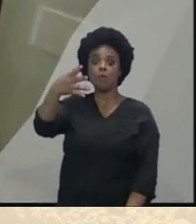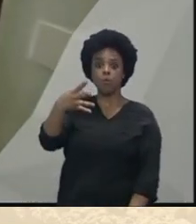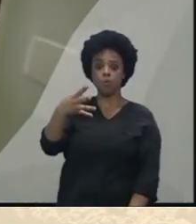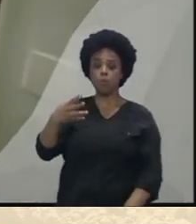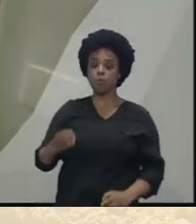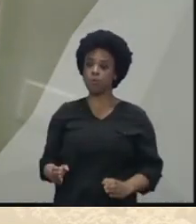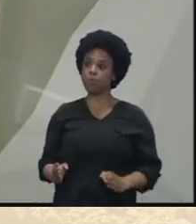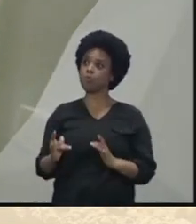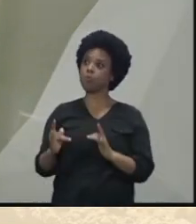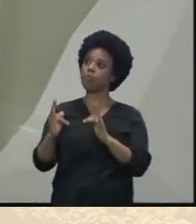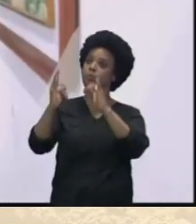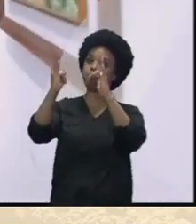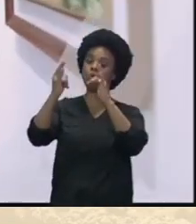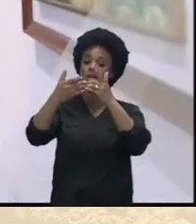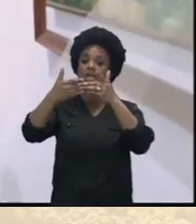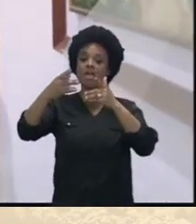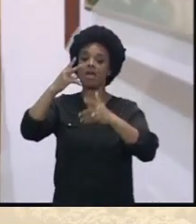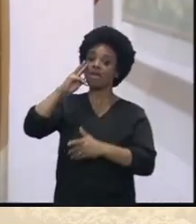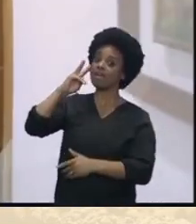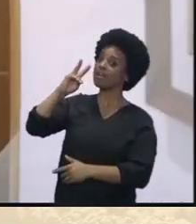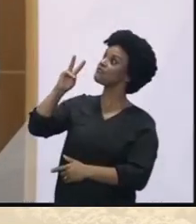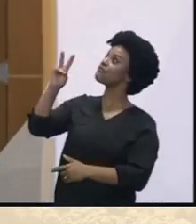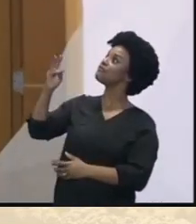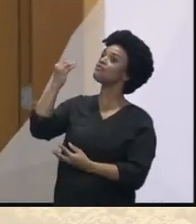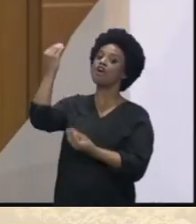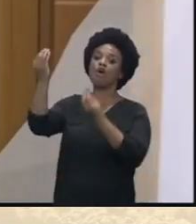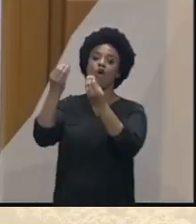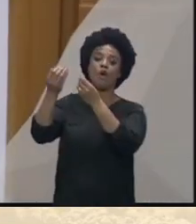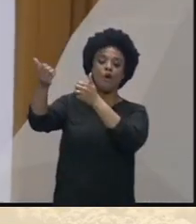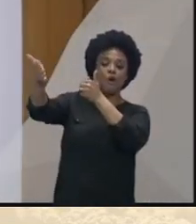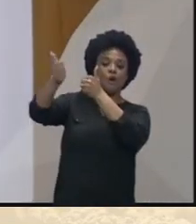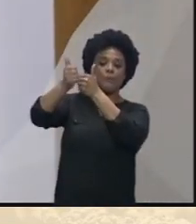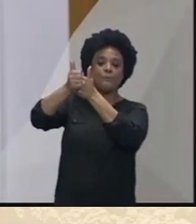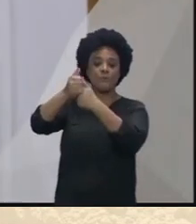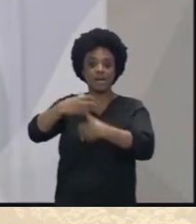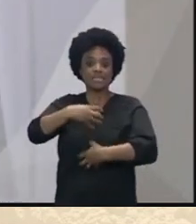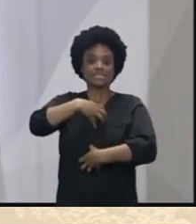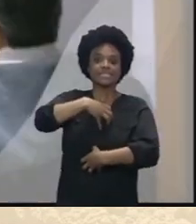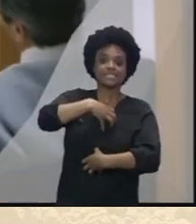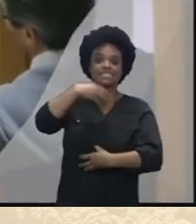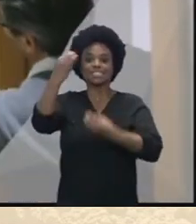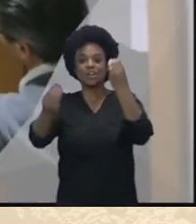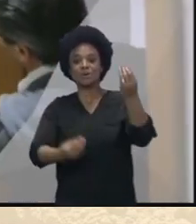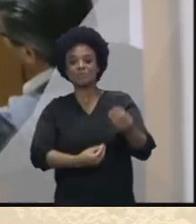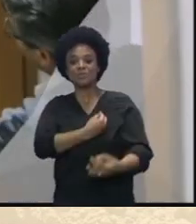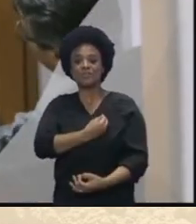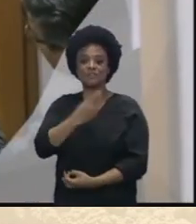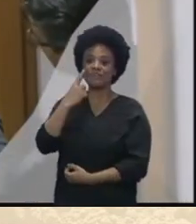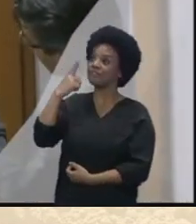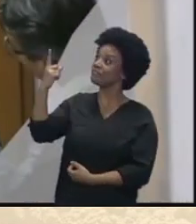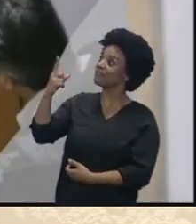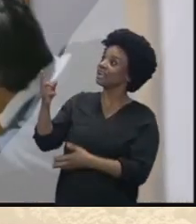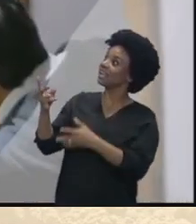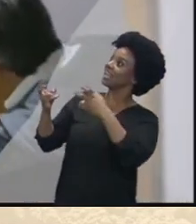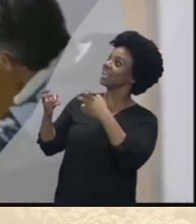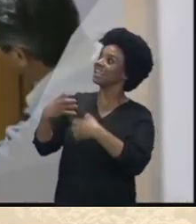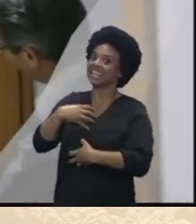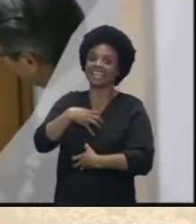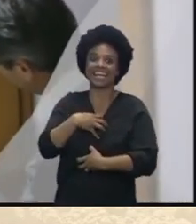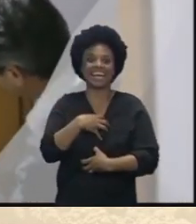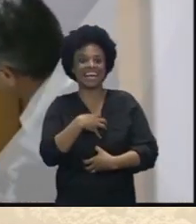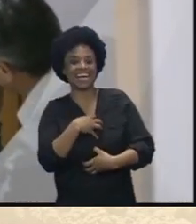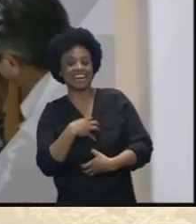a porta do seu apartamento para que a gente pudesse ver de perto e sentir como é viver ali. A sensação de entrar lá é